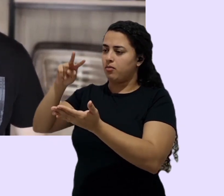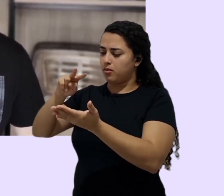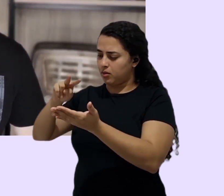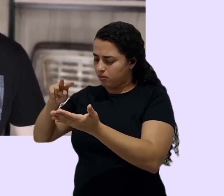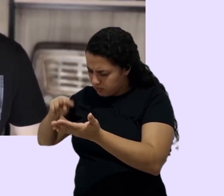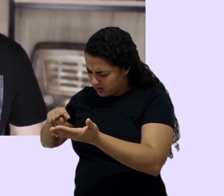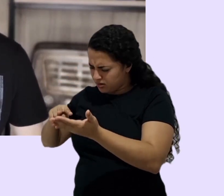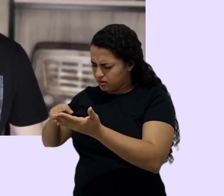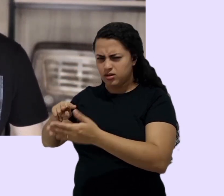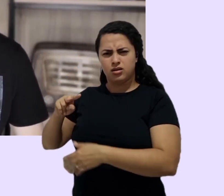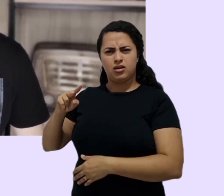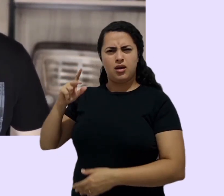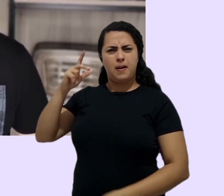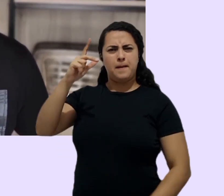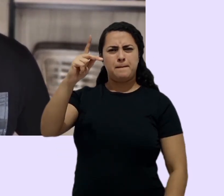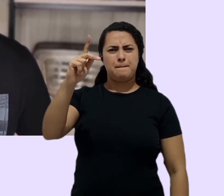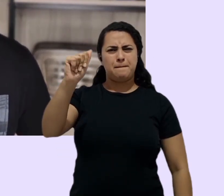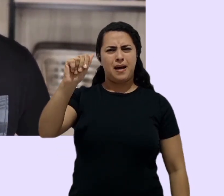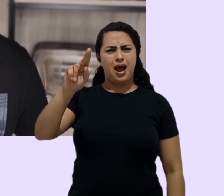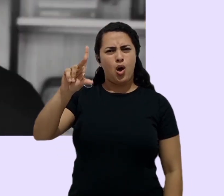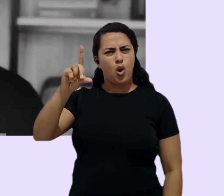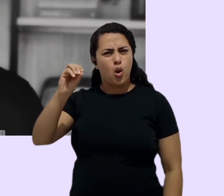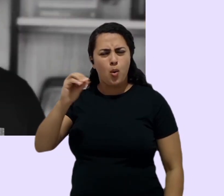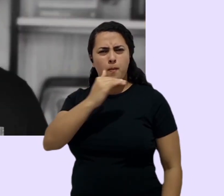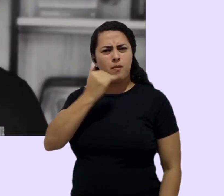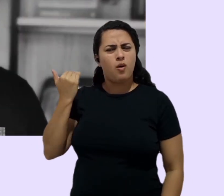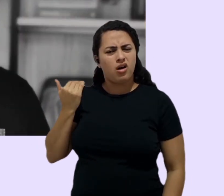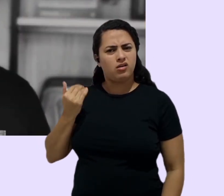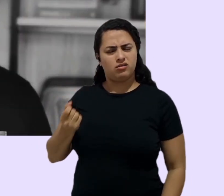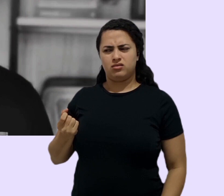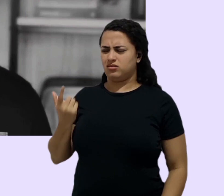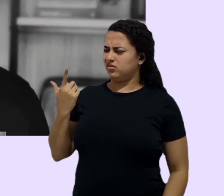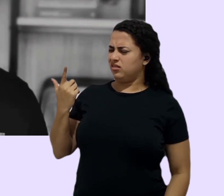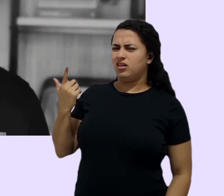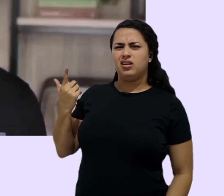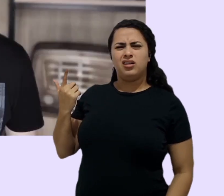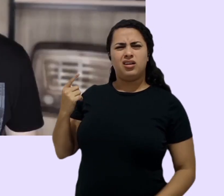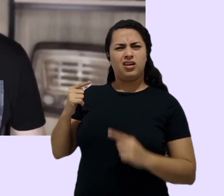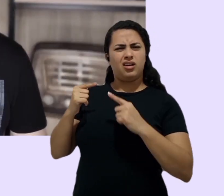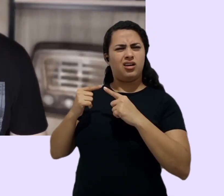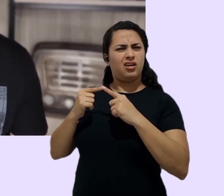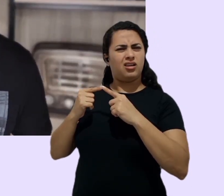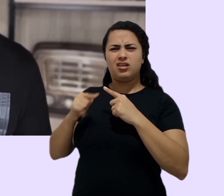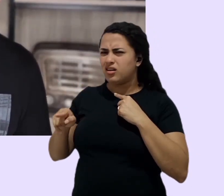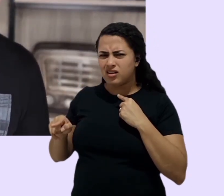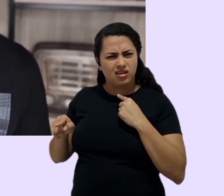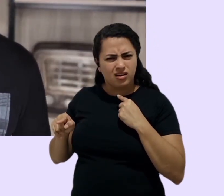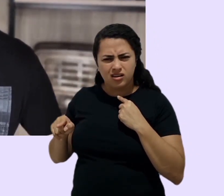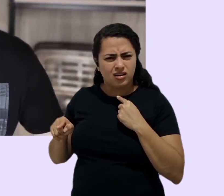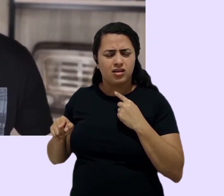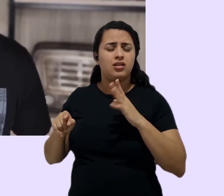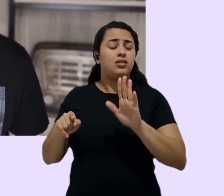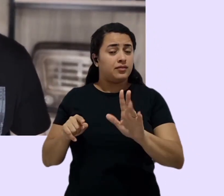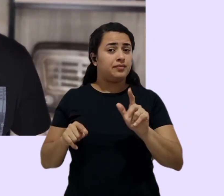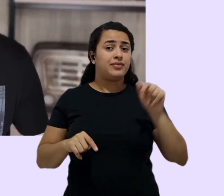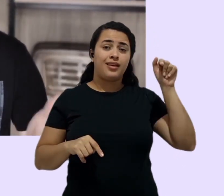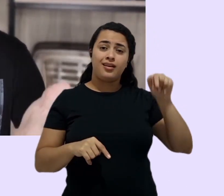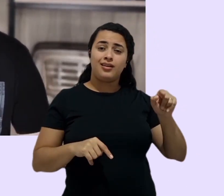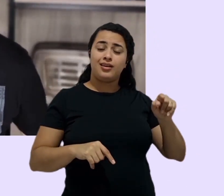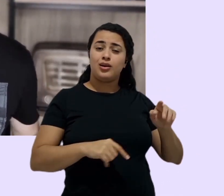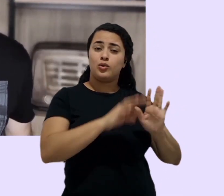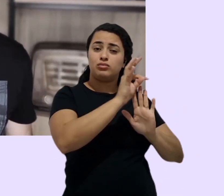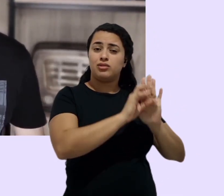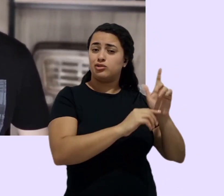de repente, o narrador fala que Paulo morreu. Opa, peraí. Da mesma forma, o texto não